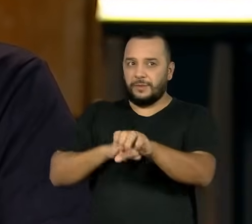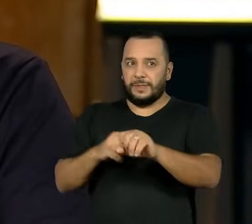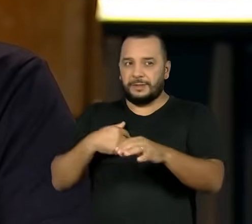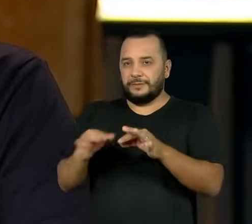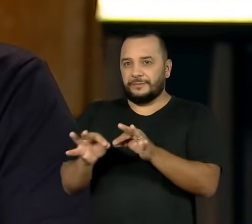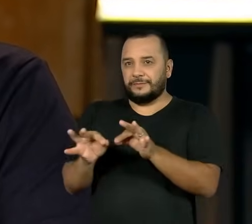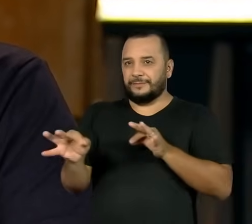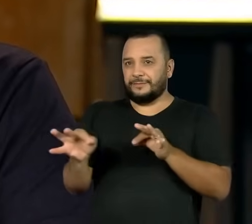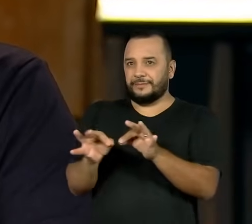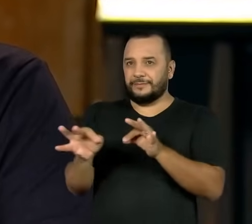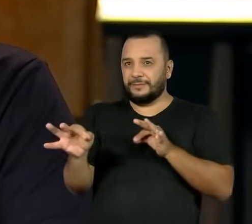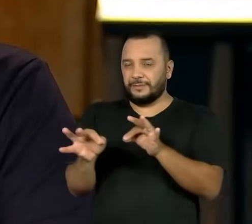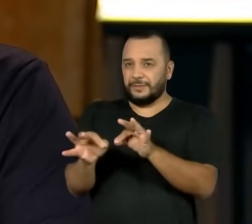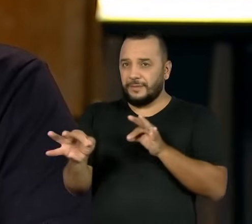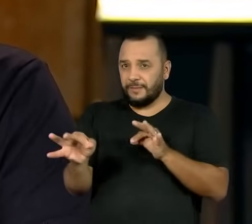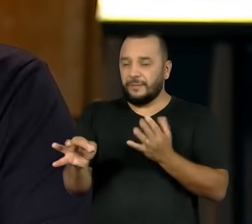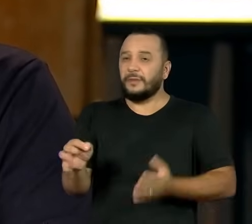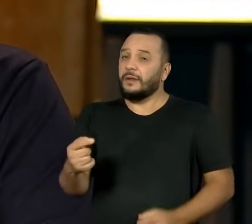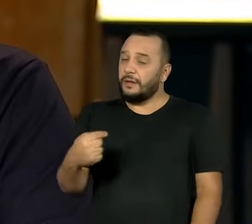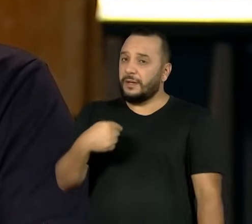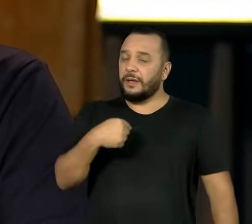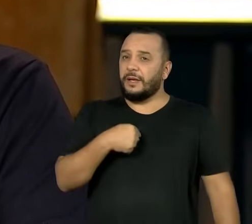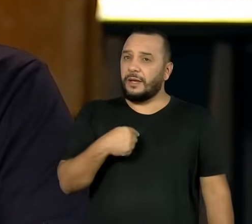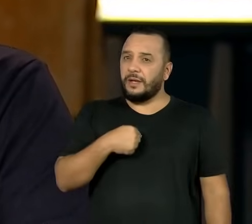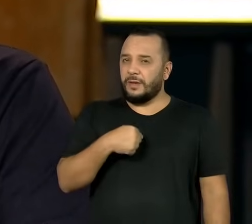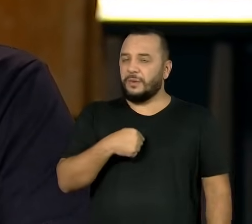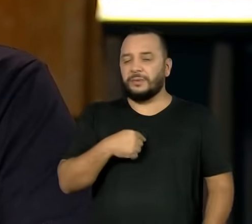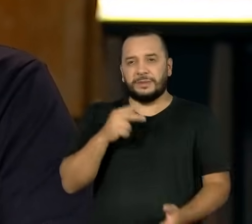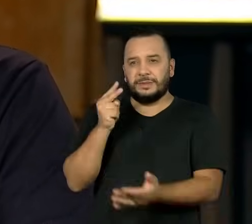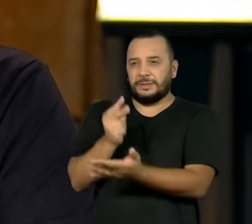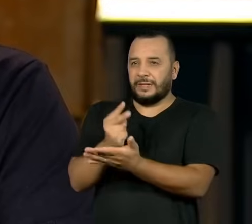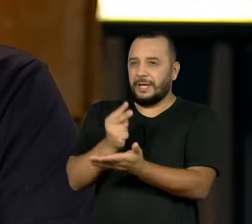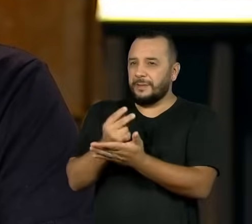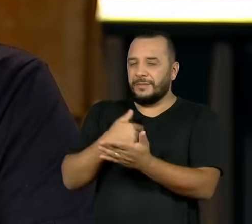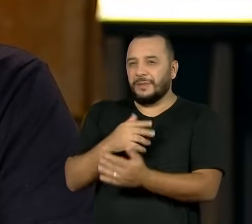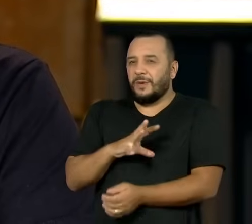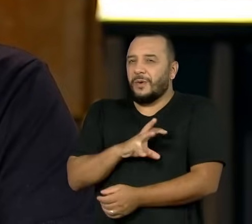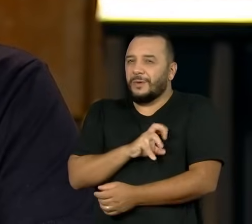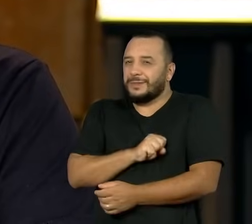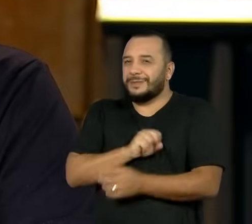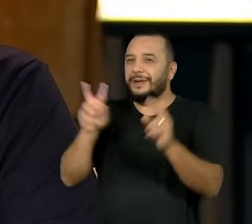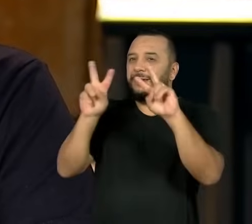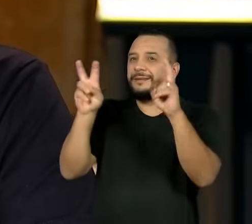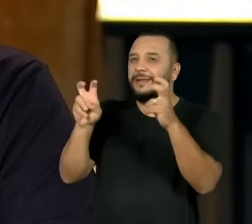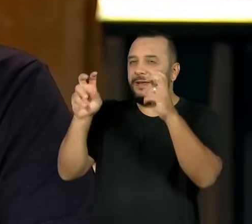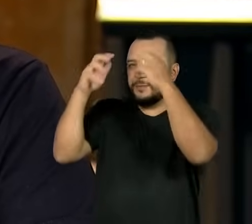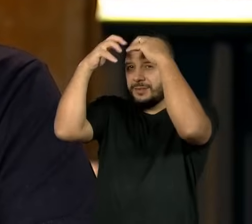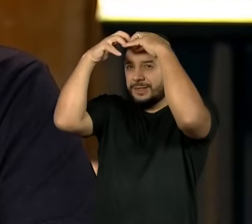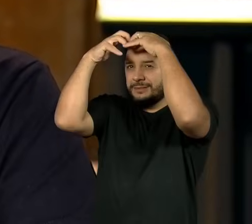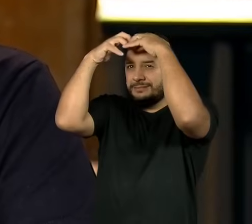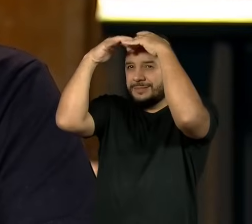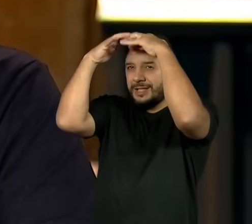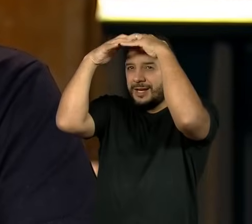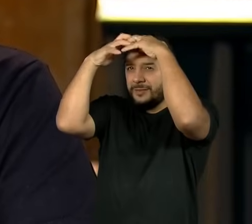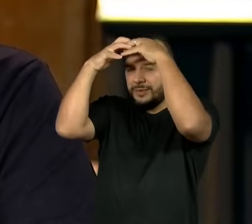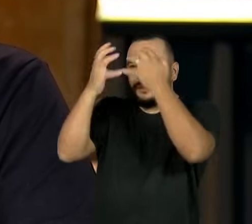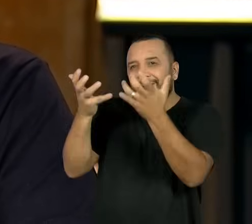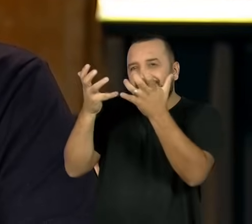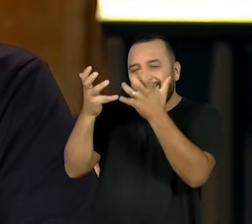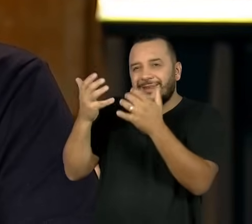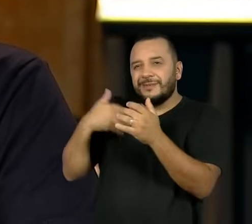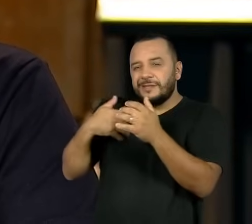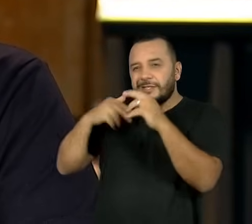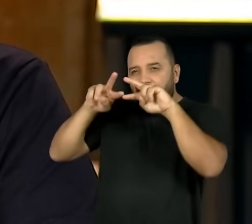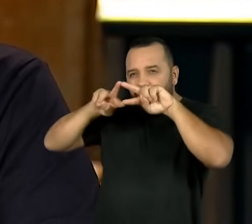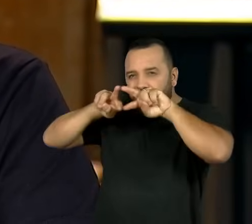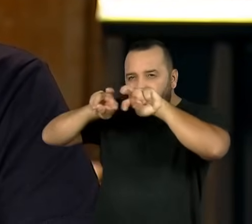Sim. mas sempre fui um aficionado pelo cérebro. Sempre tive muita curiosidade de entender o cérebro.